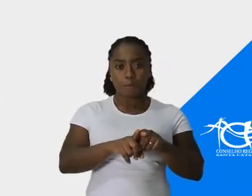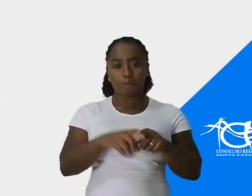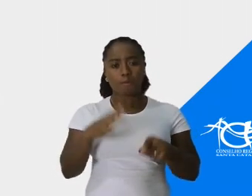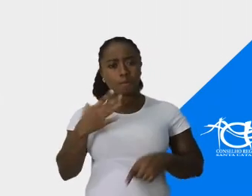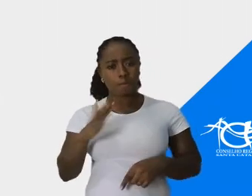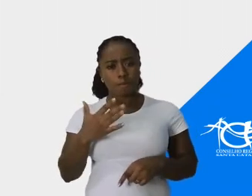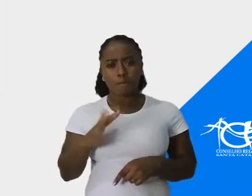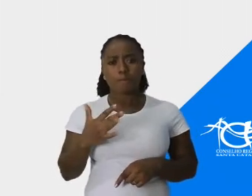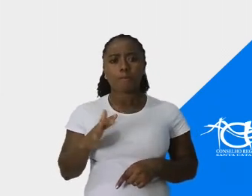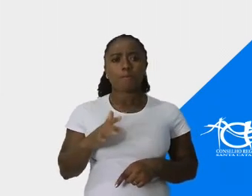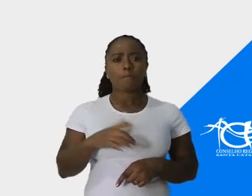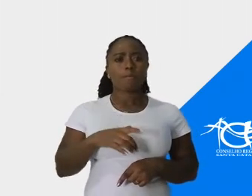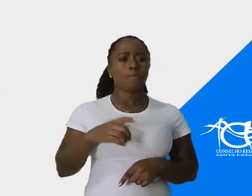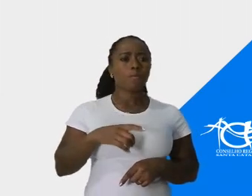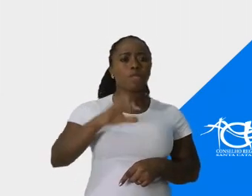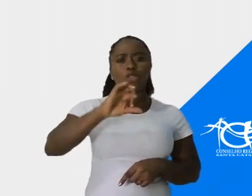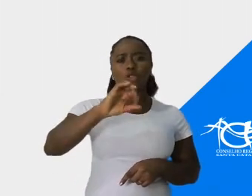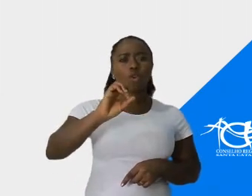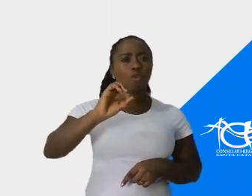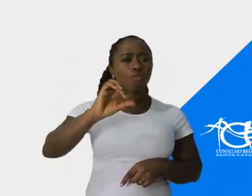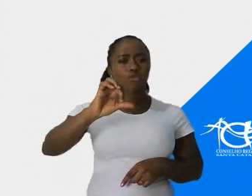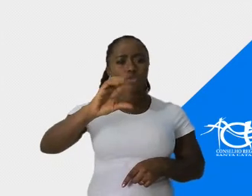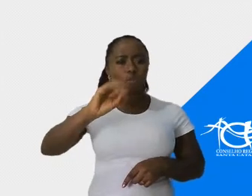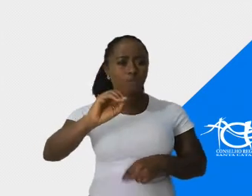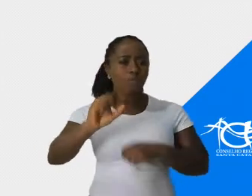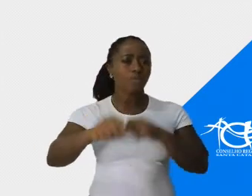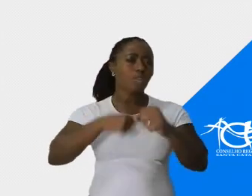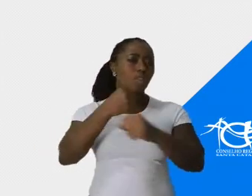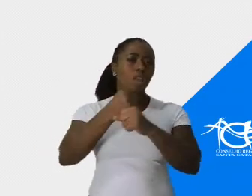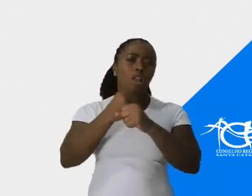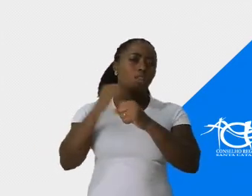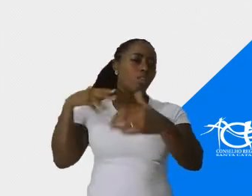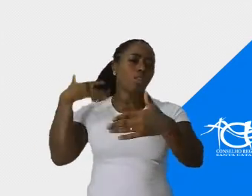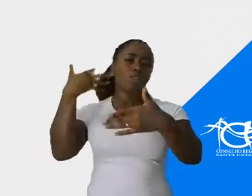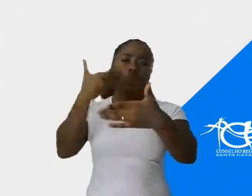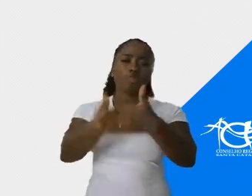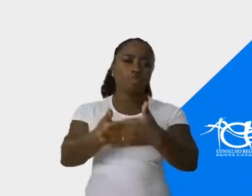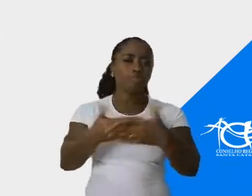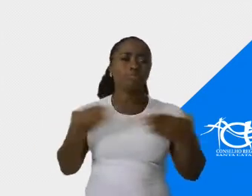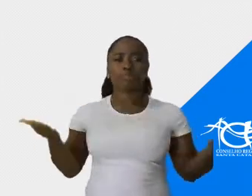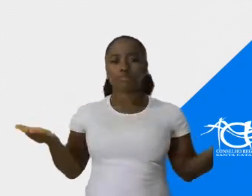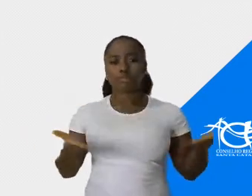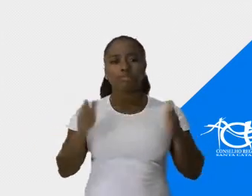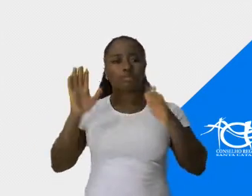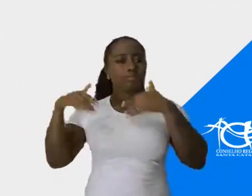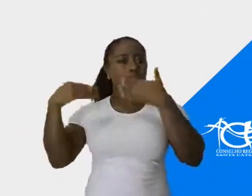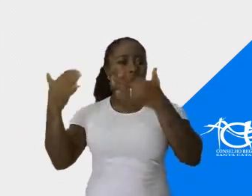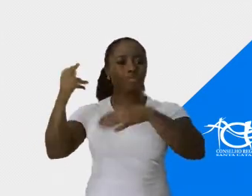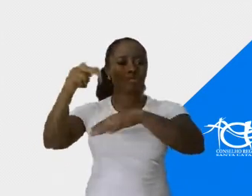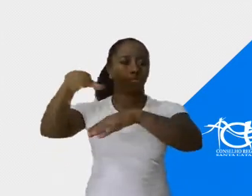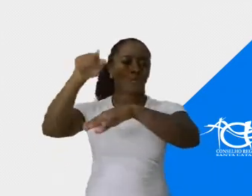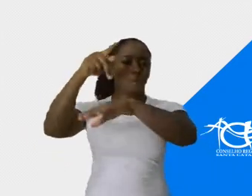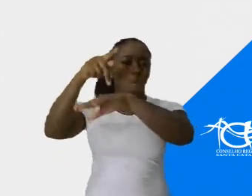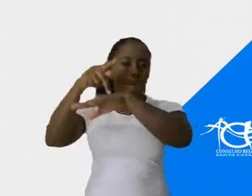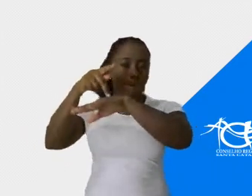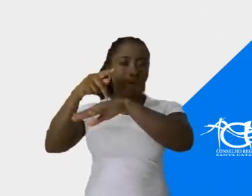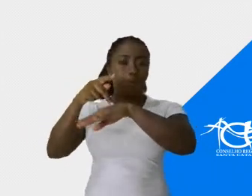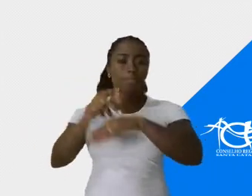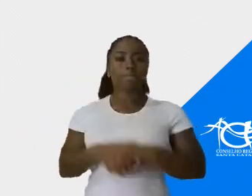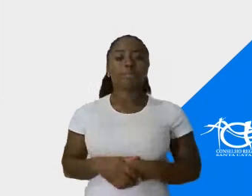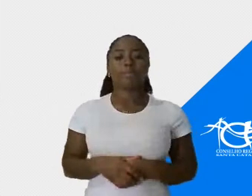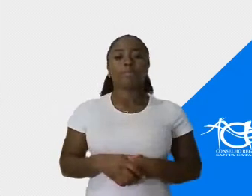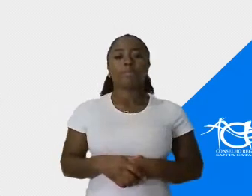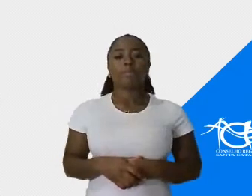sobre esse assunto, no Brasil e fora do Brasil. Tá? E aí, dado essa